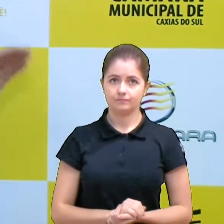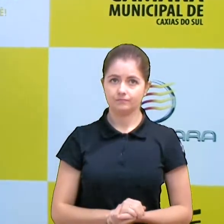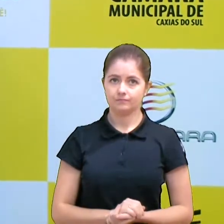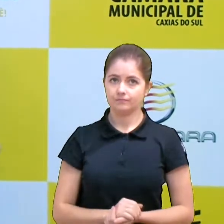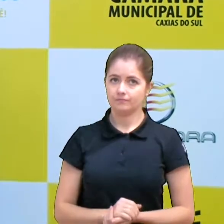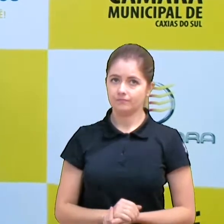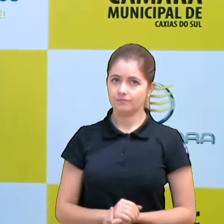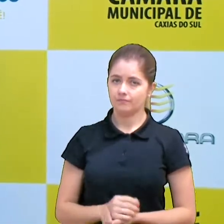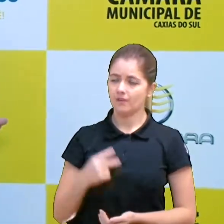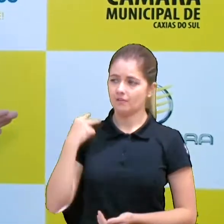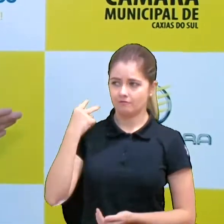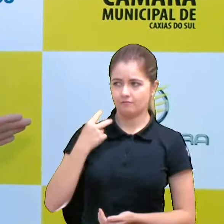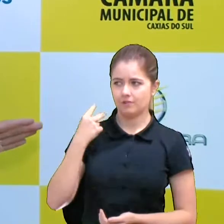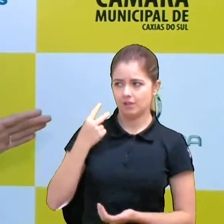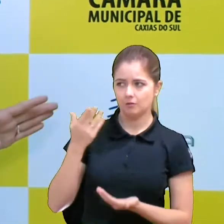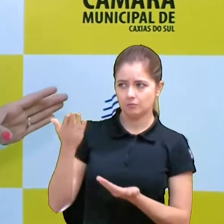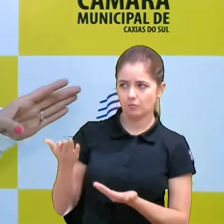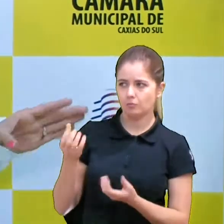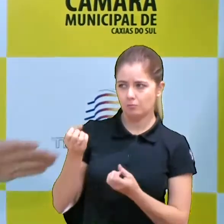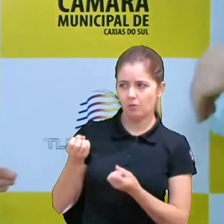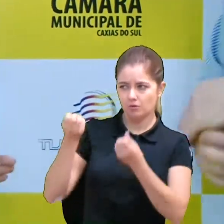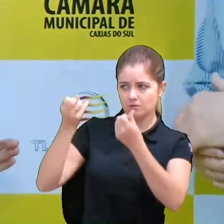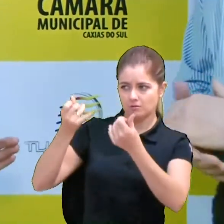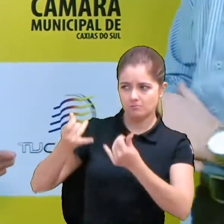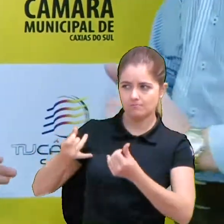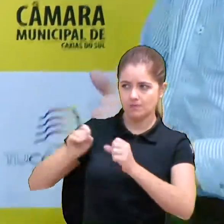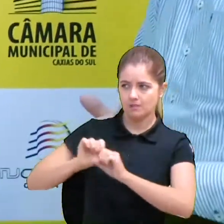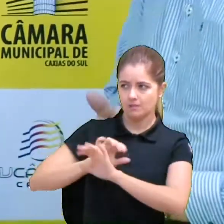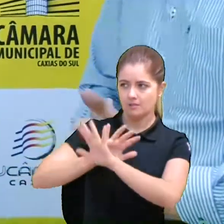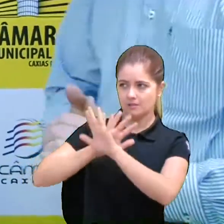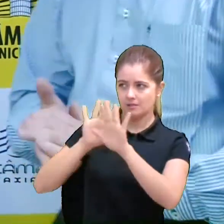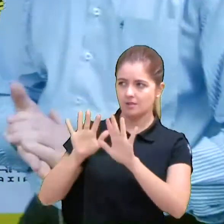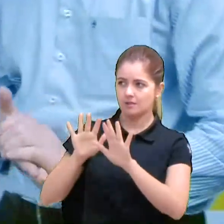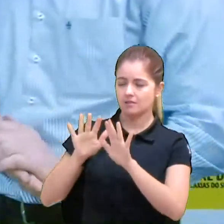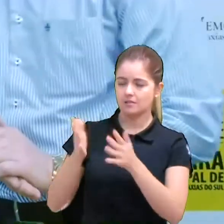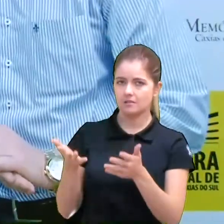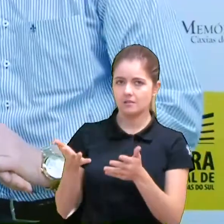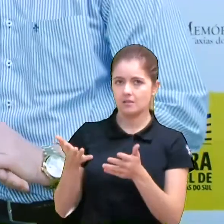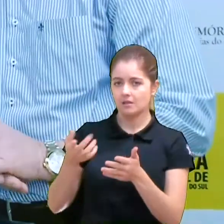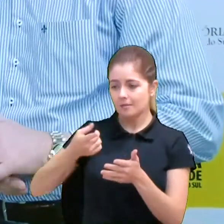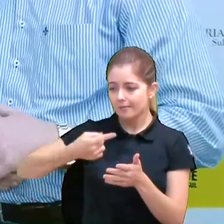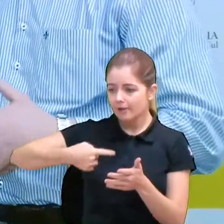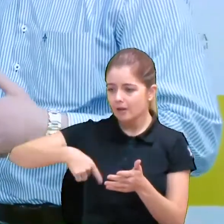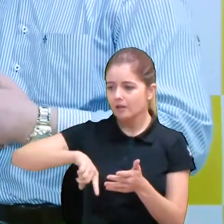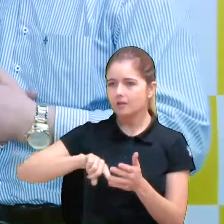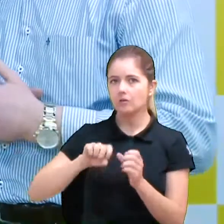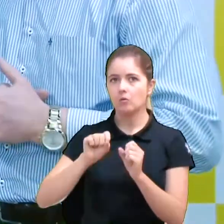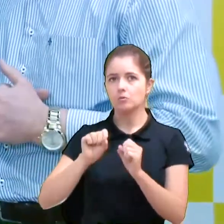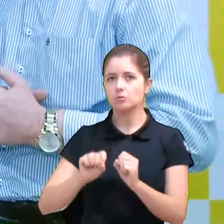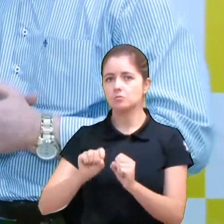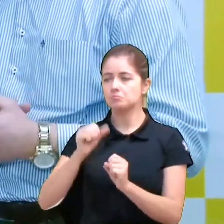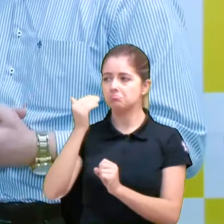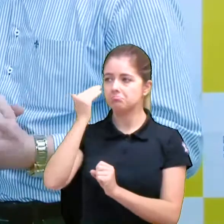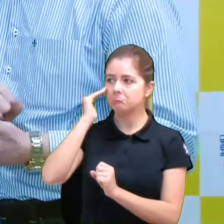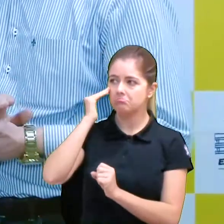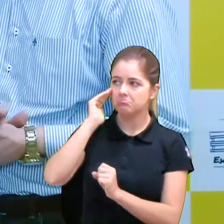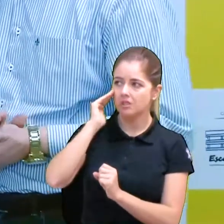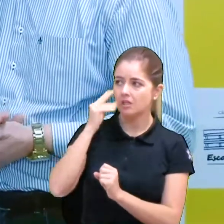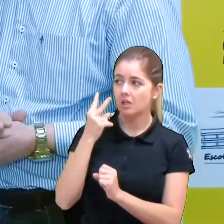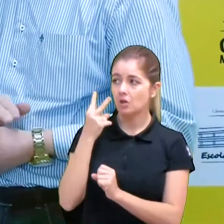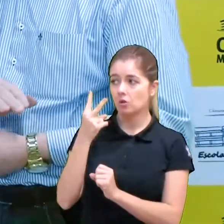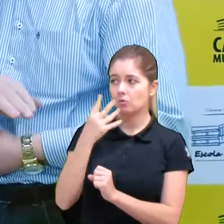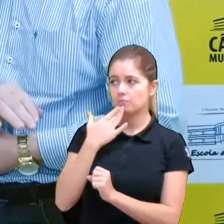está aqui, vai poder esclarecer melhor sobre essas questões para a gente, para que nós possamos entender esses dois pedidos